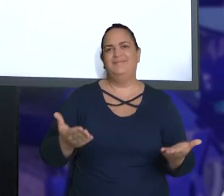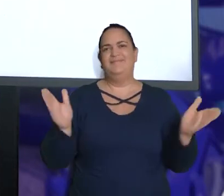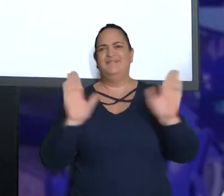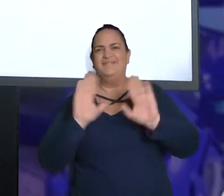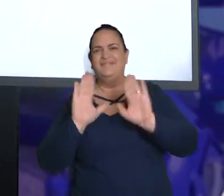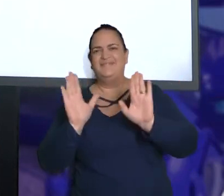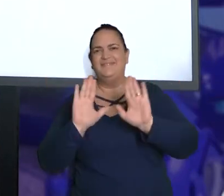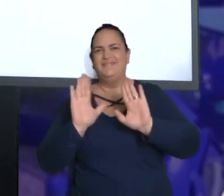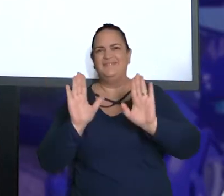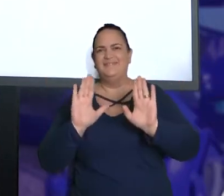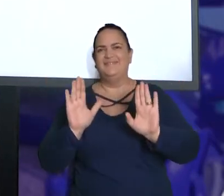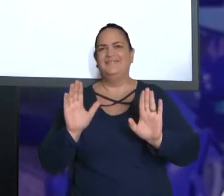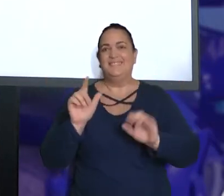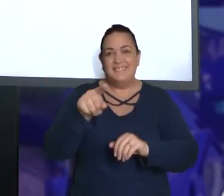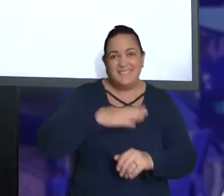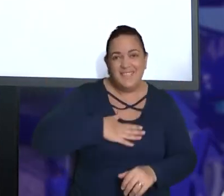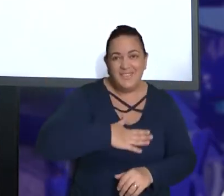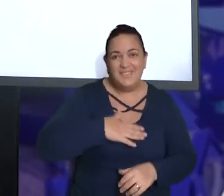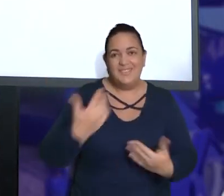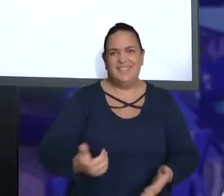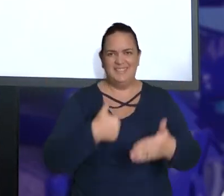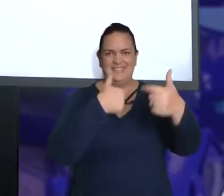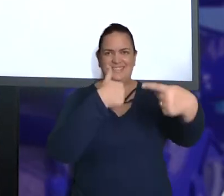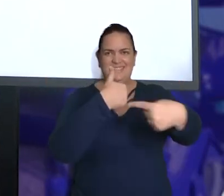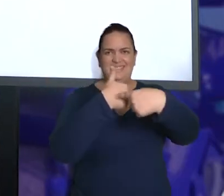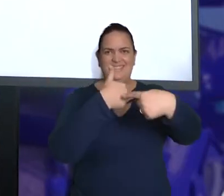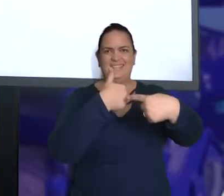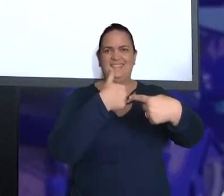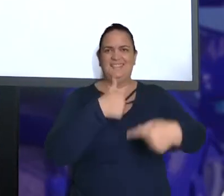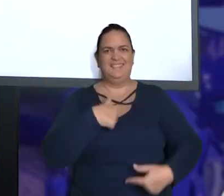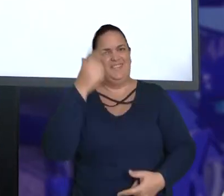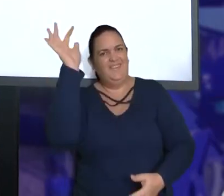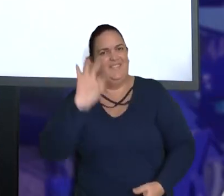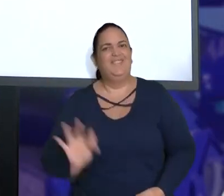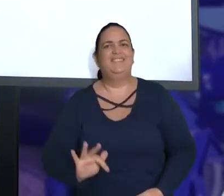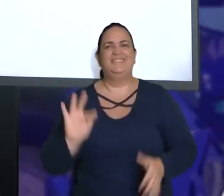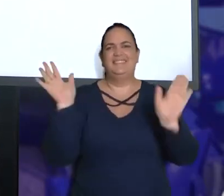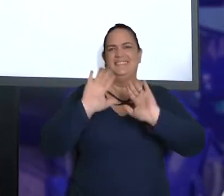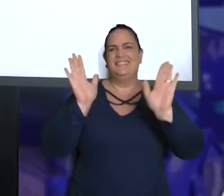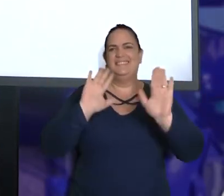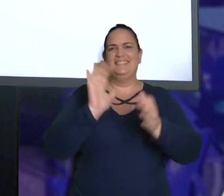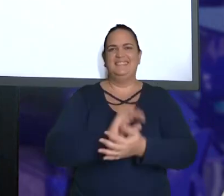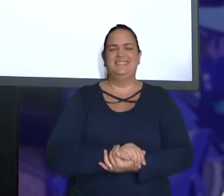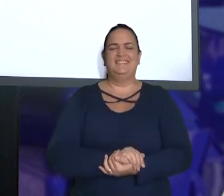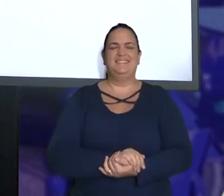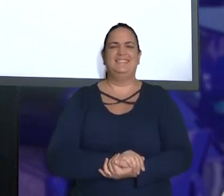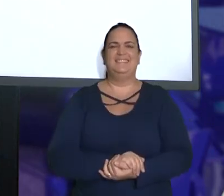por aqui. Se você gostou da aula, deixa um like, por favor, vai fazer seu tio feliz e até mais.